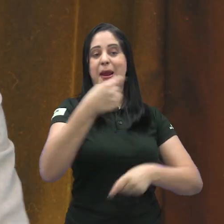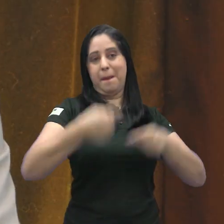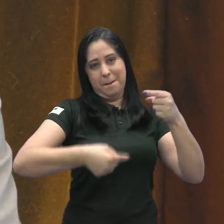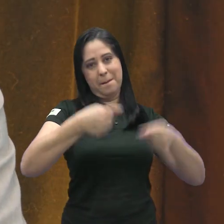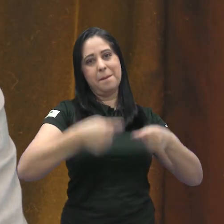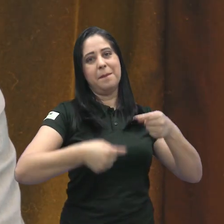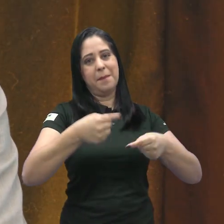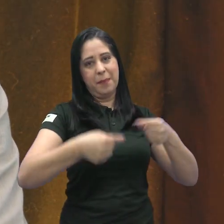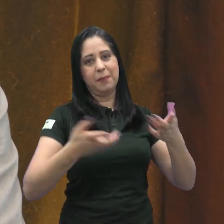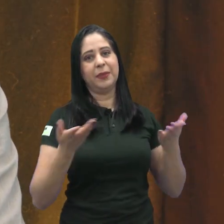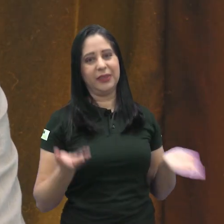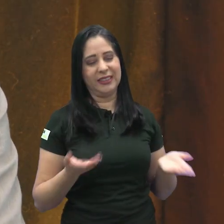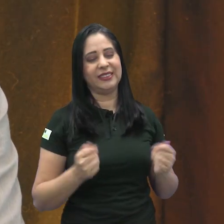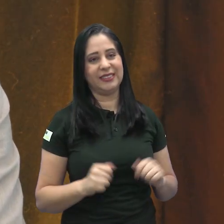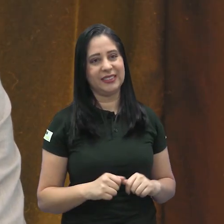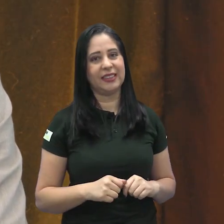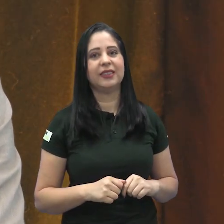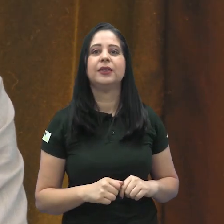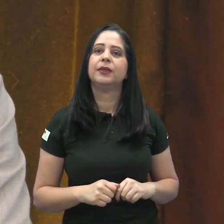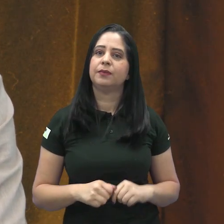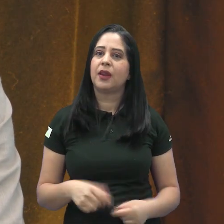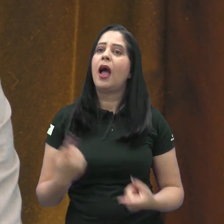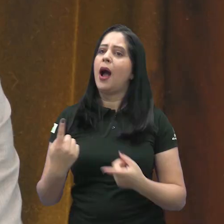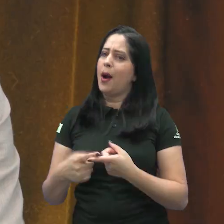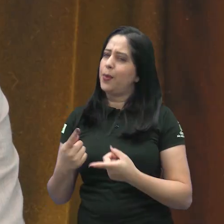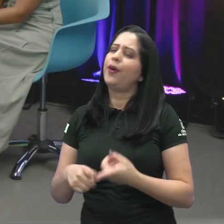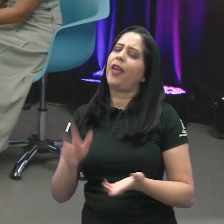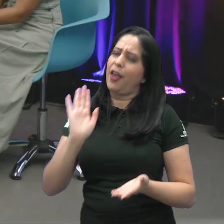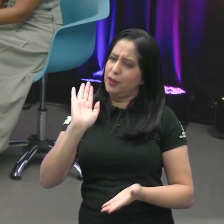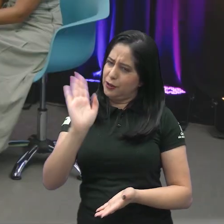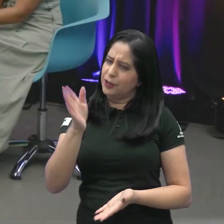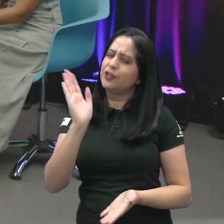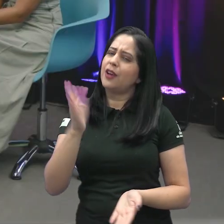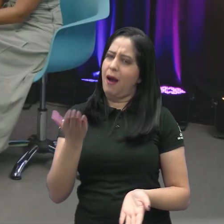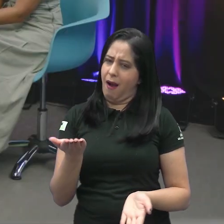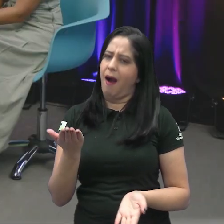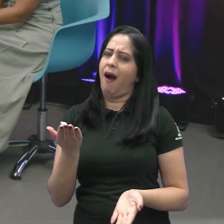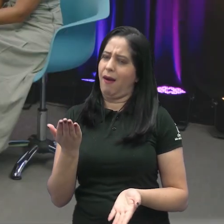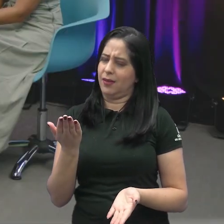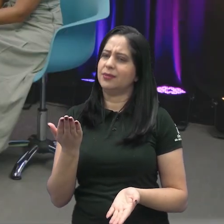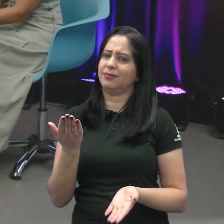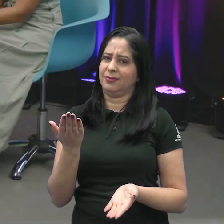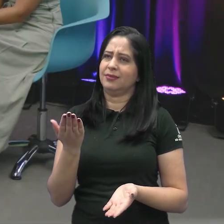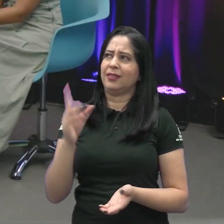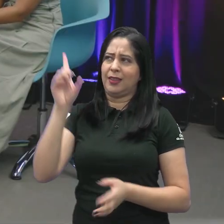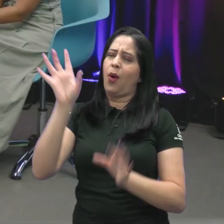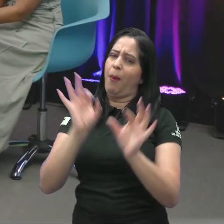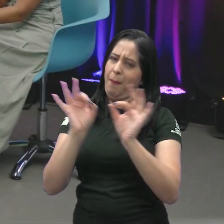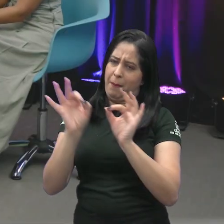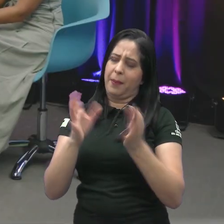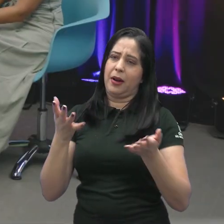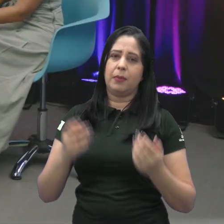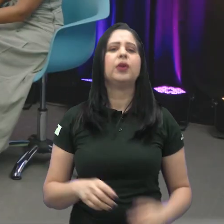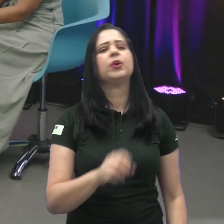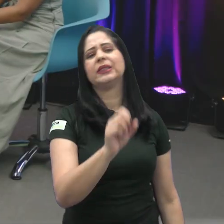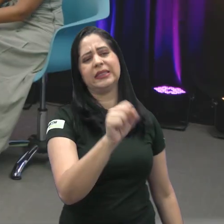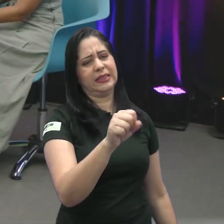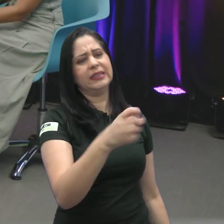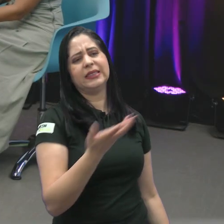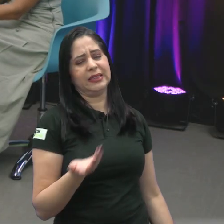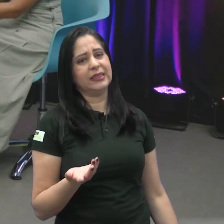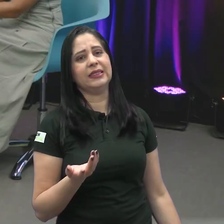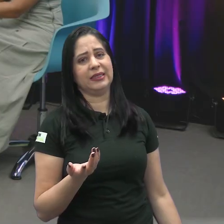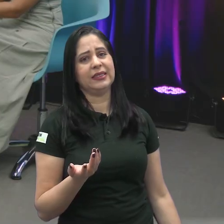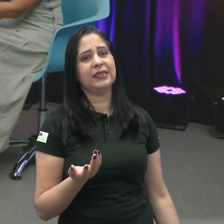forma quando eu entrei na questão política, né? Porque já era para ser, né, Robertinho? Já estava destinado. Já. Não tem, assim, uma forma,